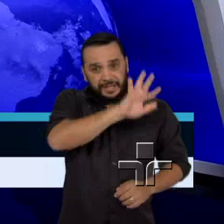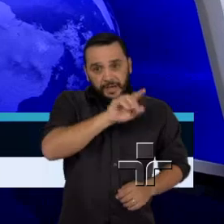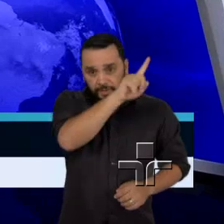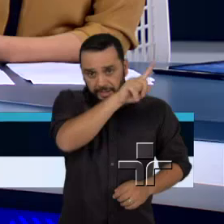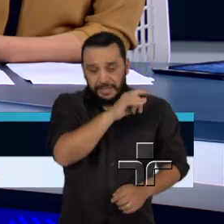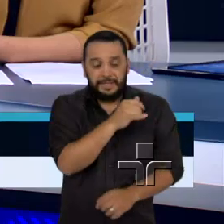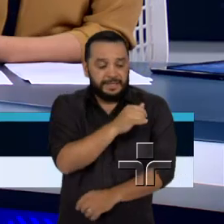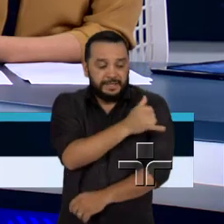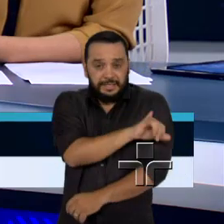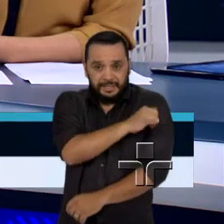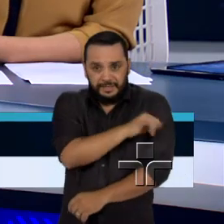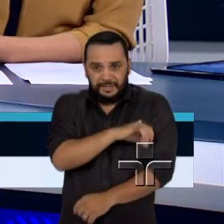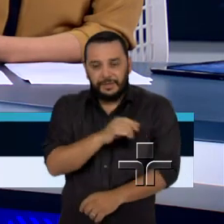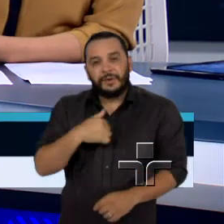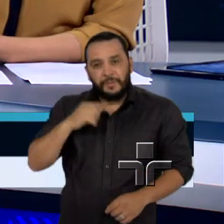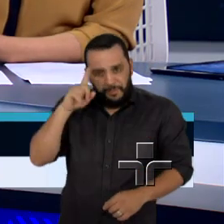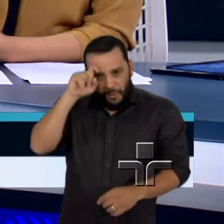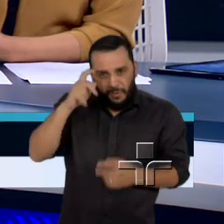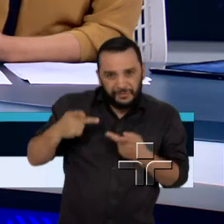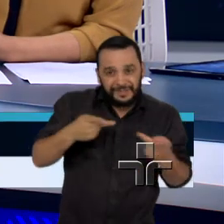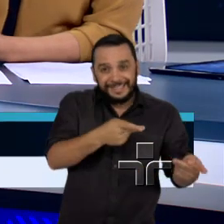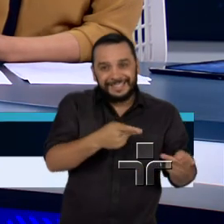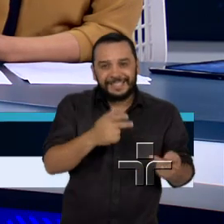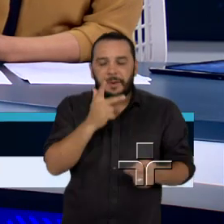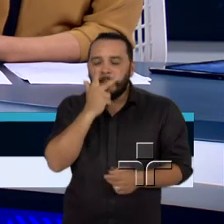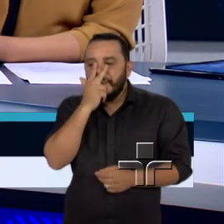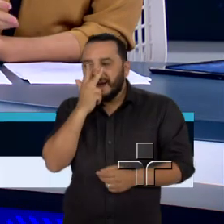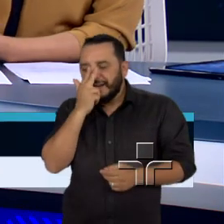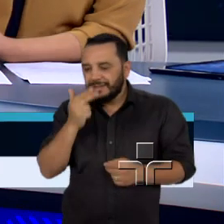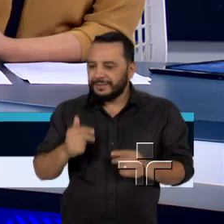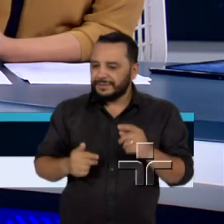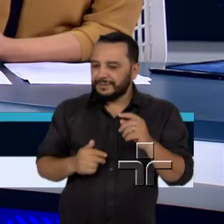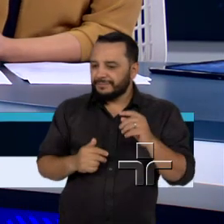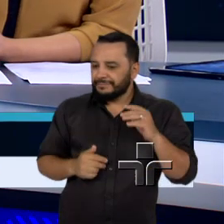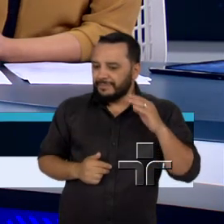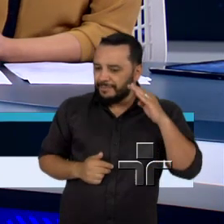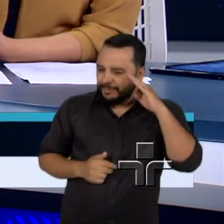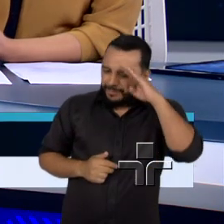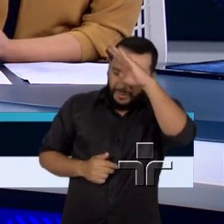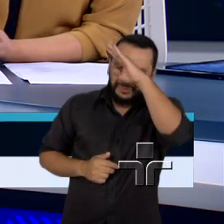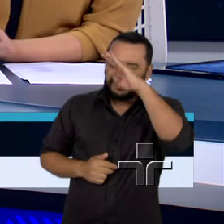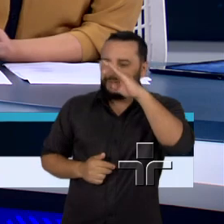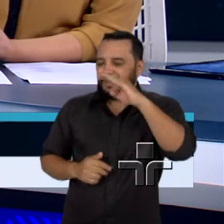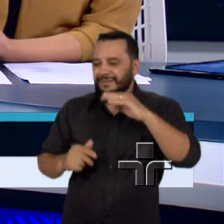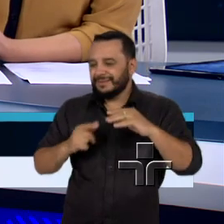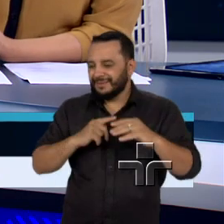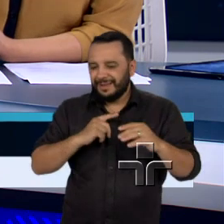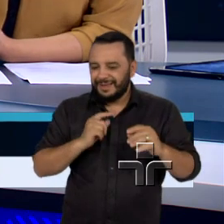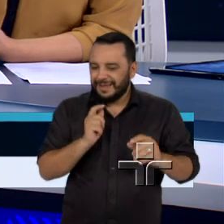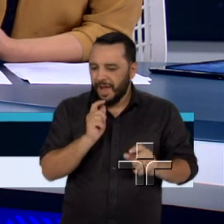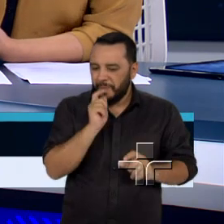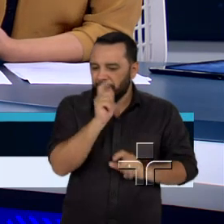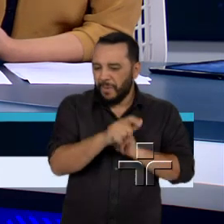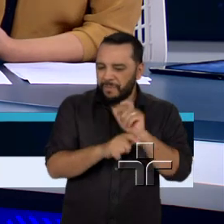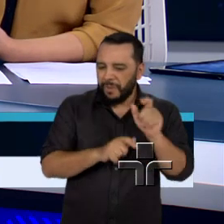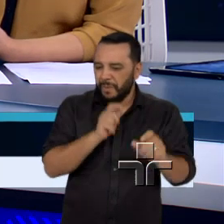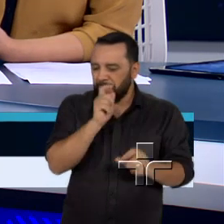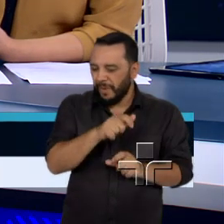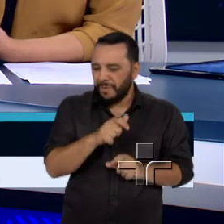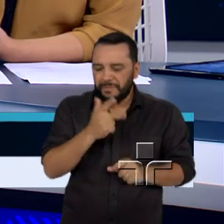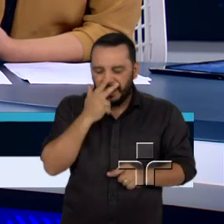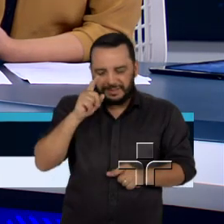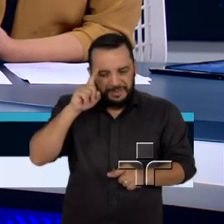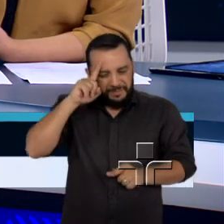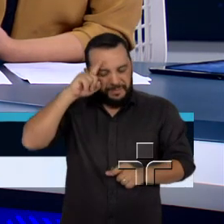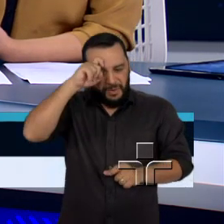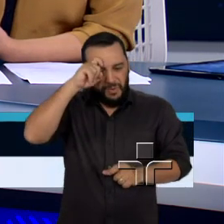ministro ao presidente Bolsonaro, que tem submetido o ministro Sérgio Moro a diversos desgastes e também derrotas, né? Eu acho que a